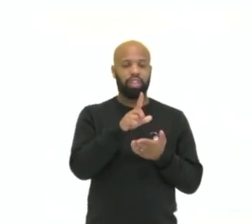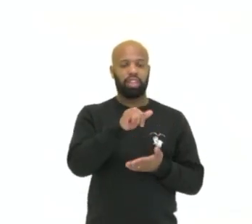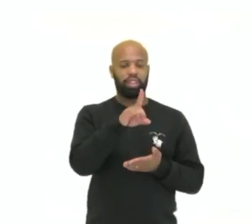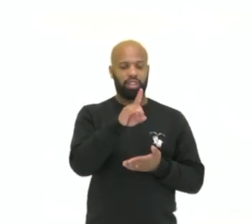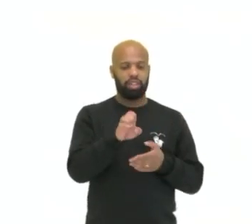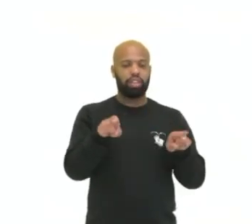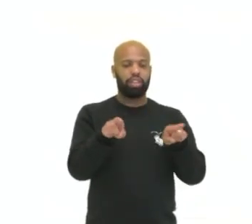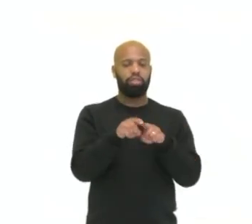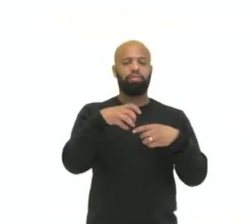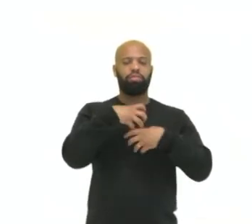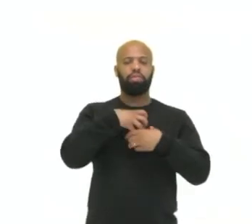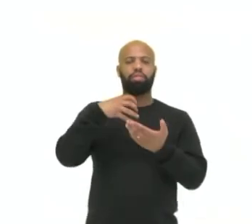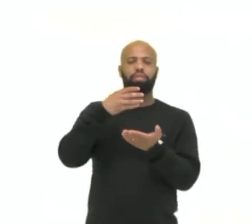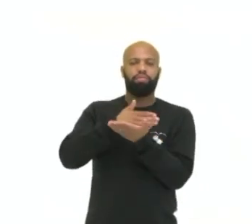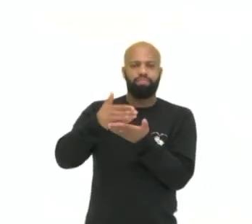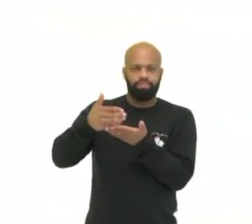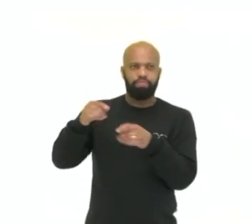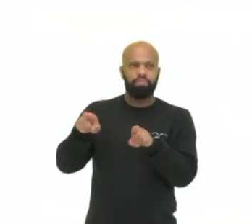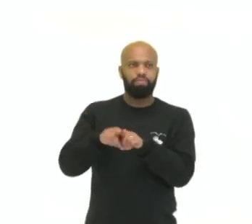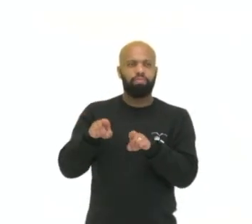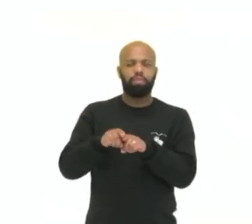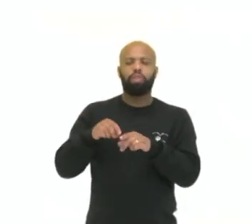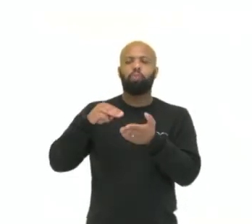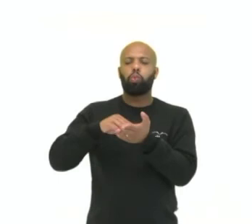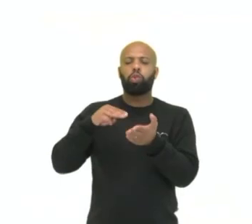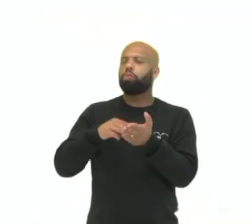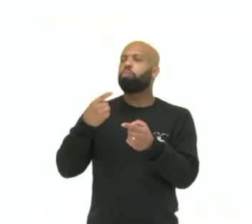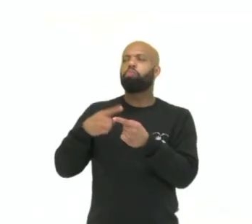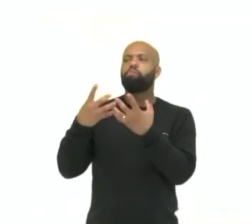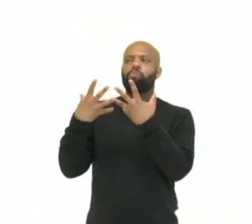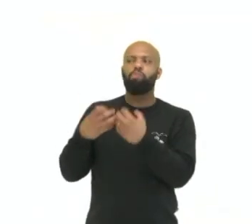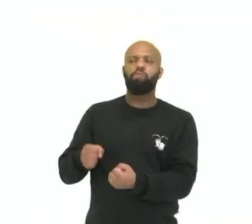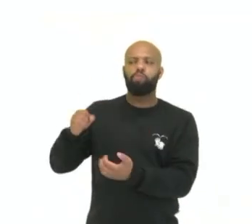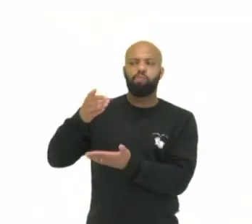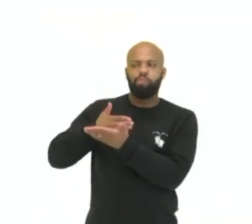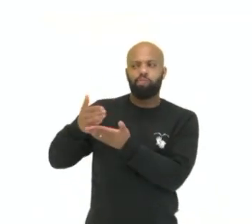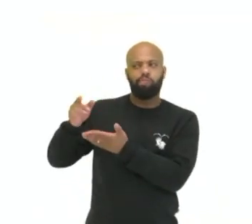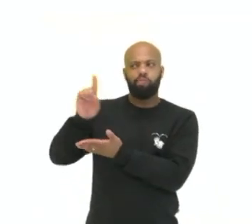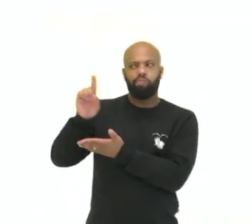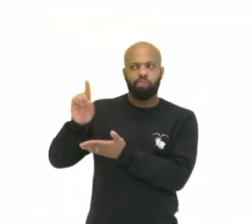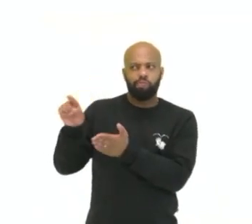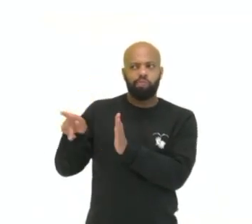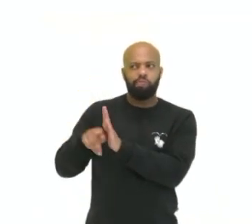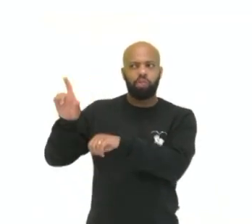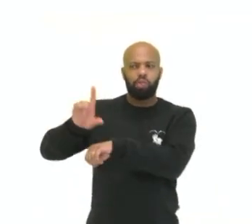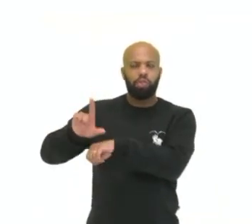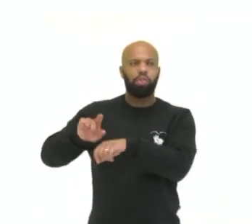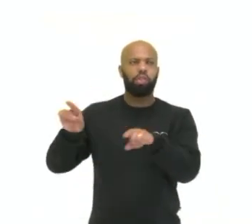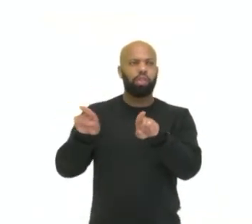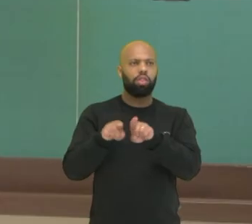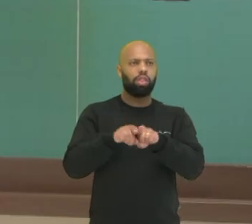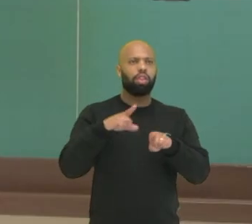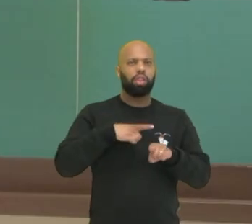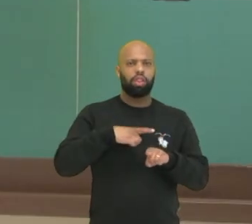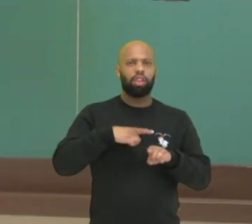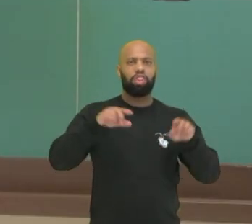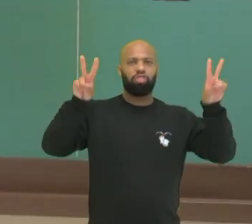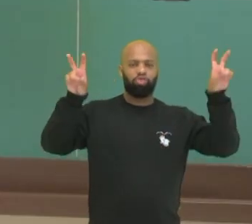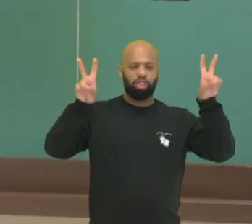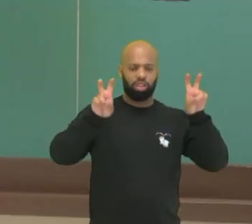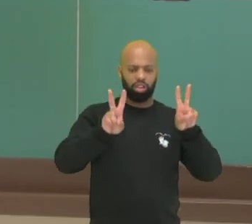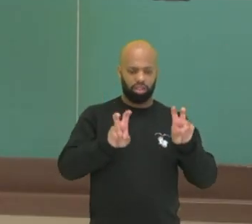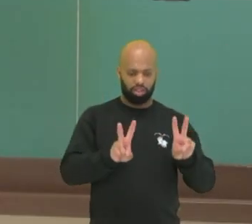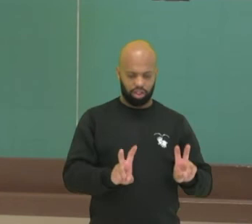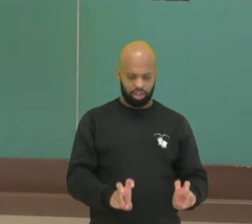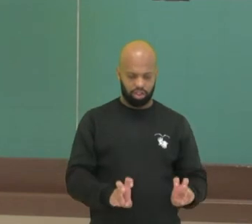formas de parcelamento, motivo de recusa de crédito e metodologia da pesquisa, tópicos ou subtítulos. Né? Então, essa foi a